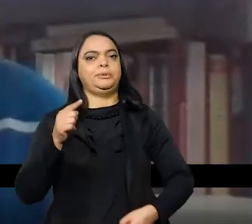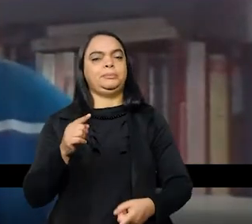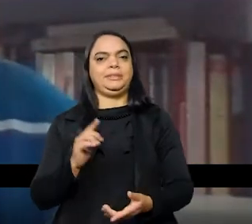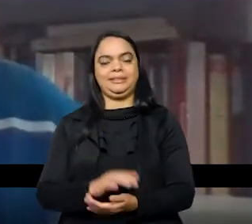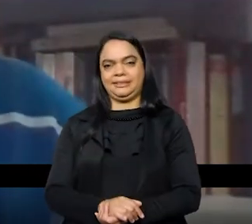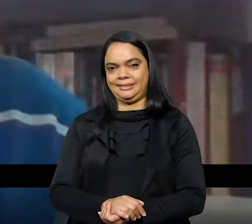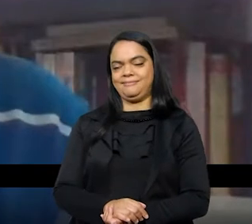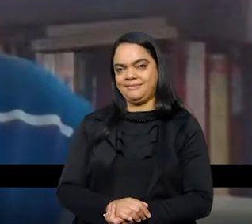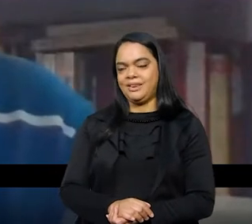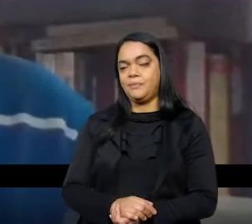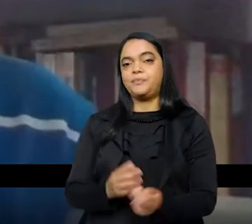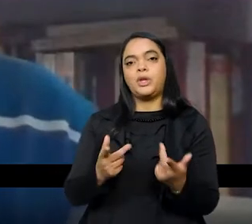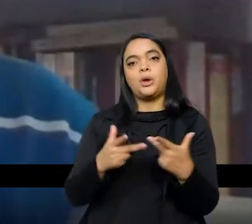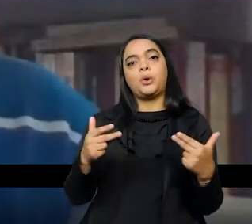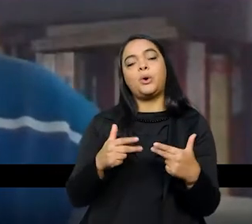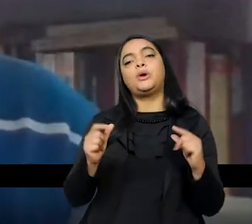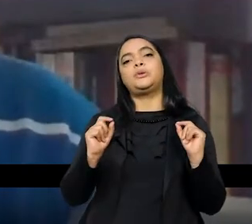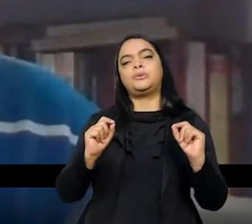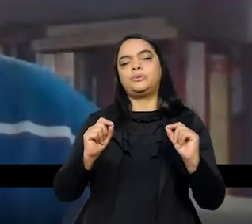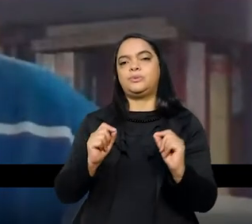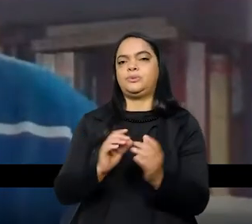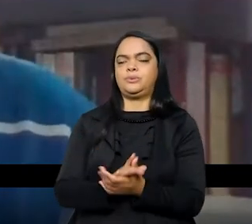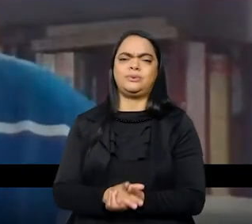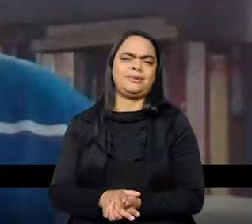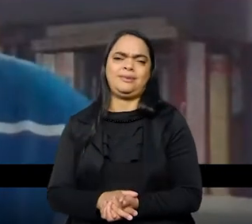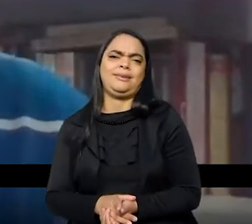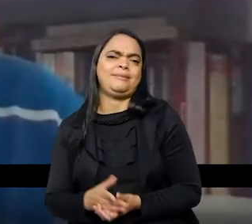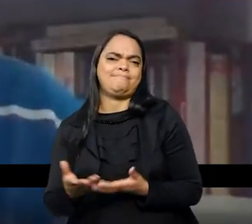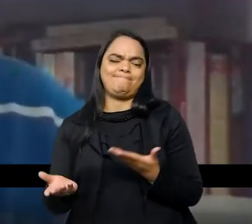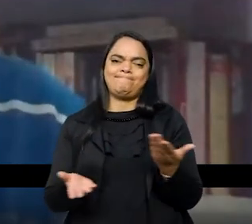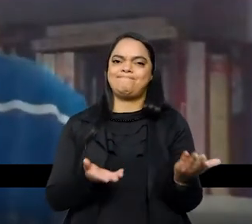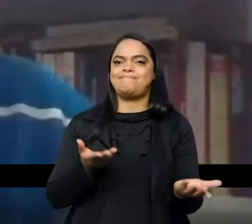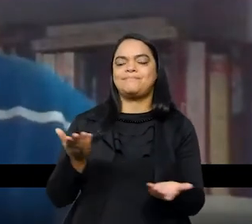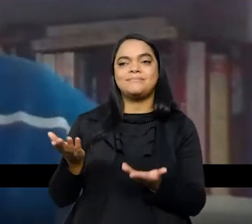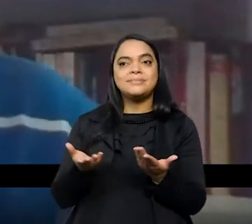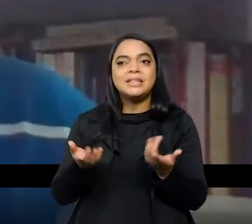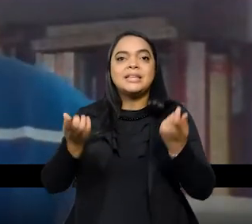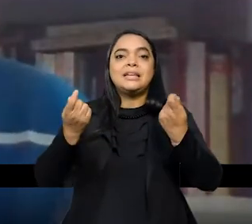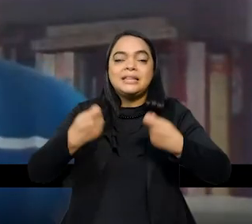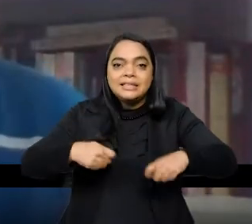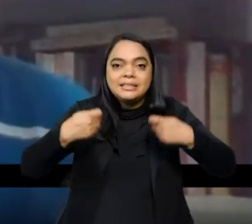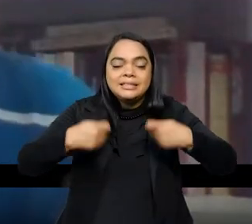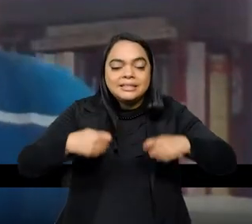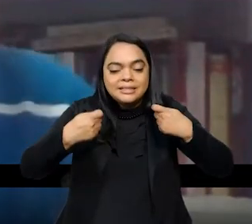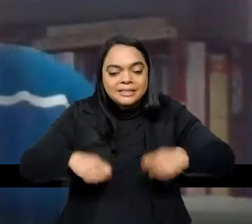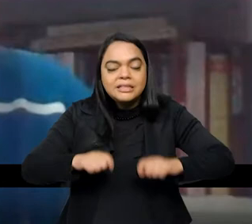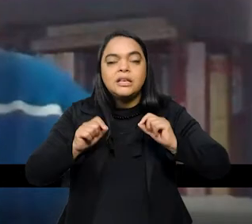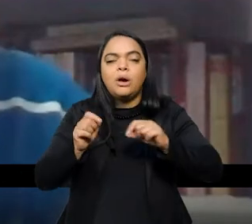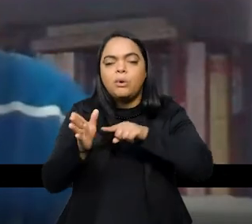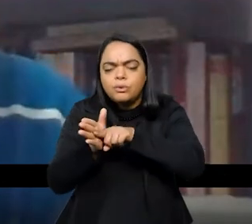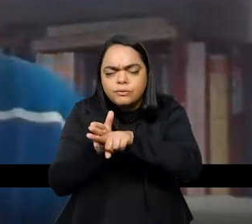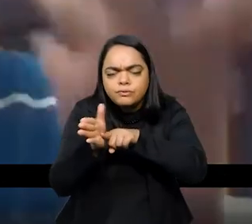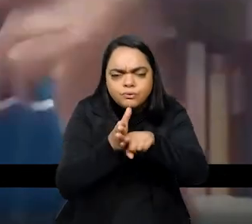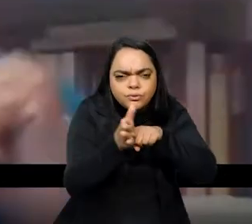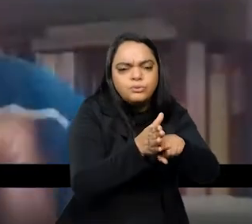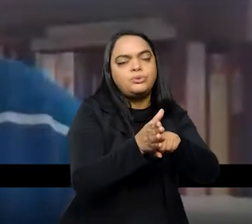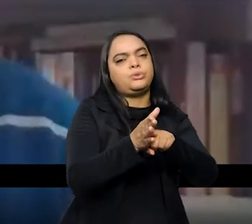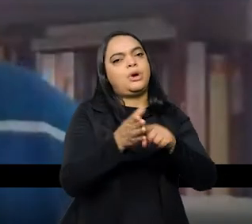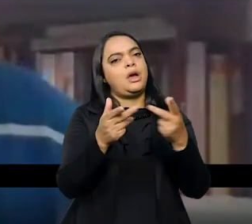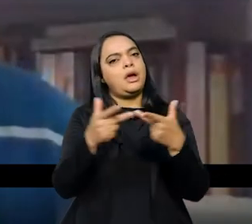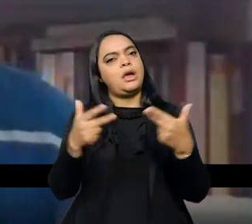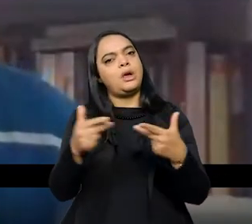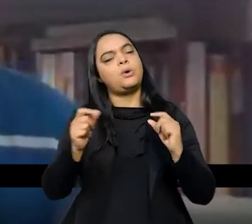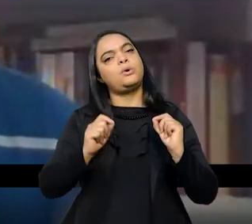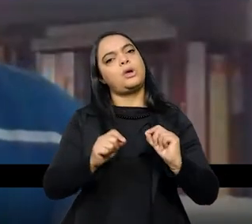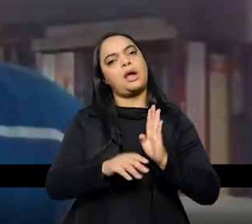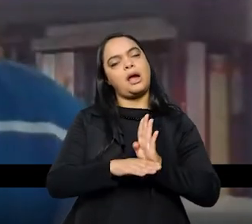que, além de necessitar de mais investigações, são coisas que ajudam a